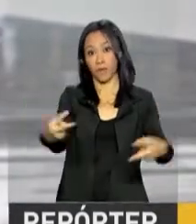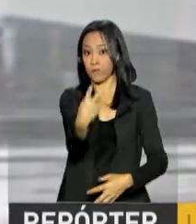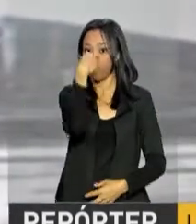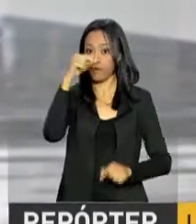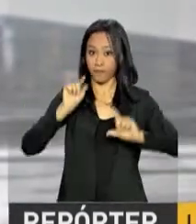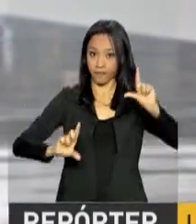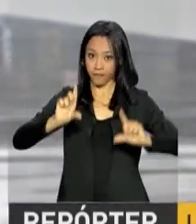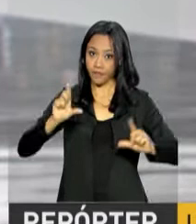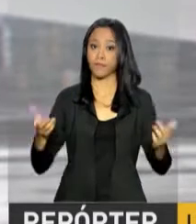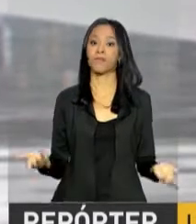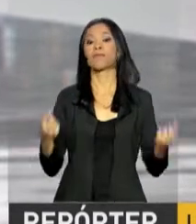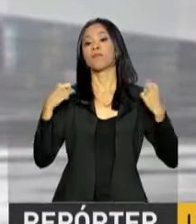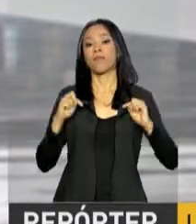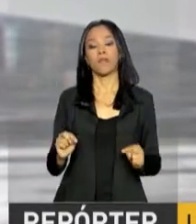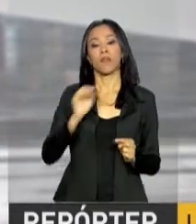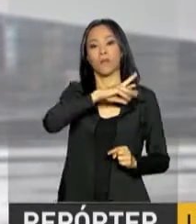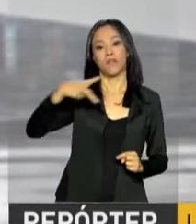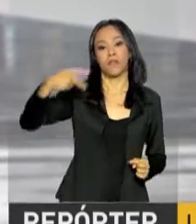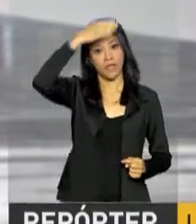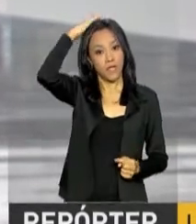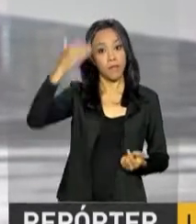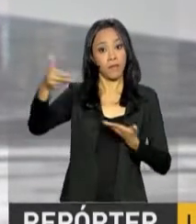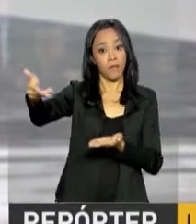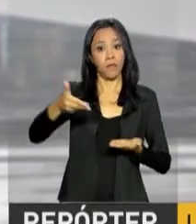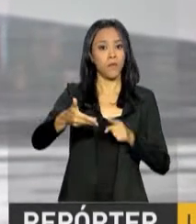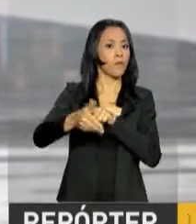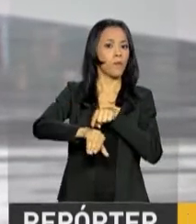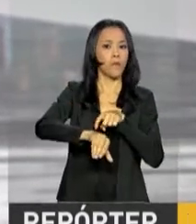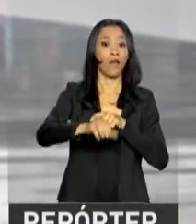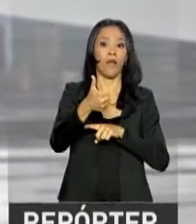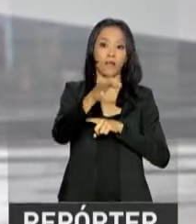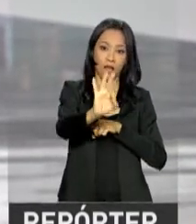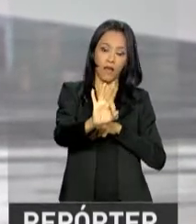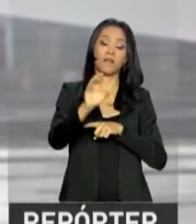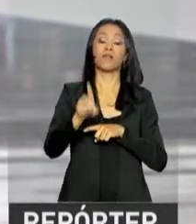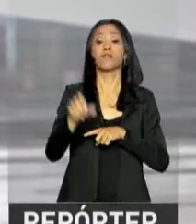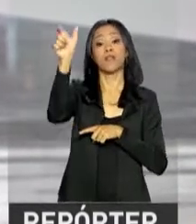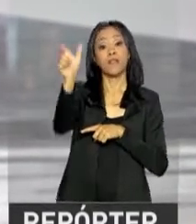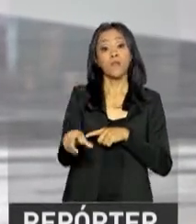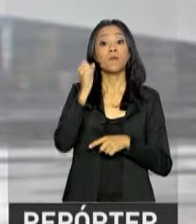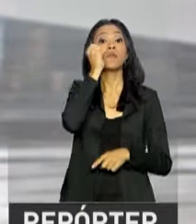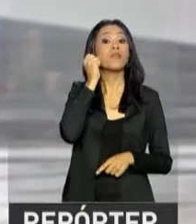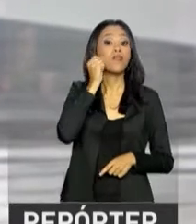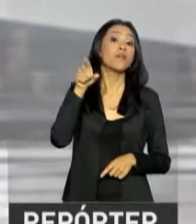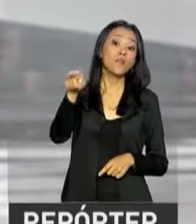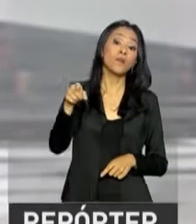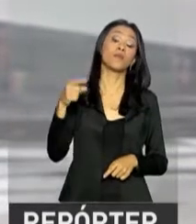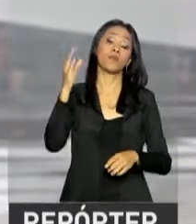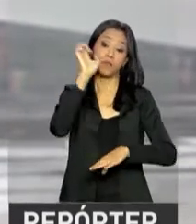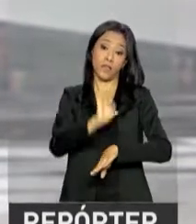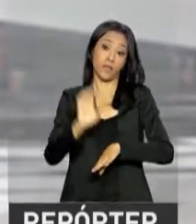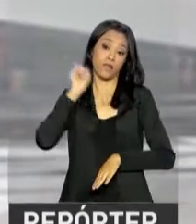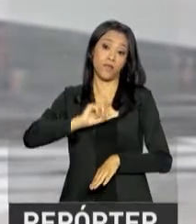nbr o presidente michel temer recebe às 10 horas o senador aécio neves do psdb de minas gerais às 11 horas